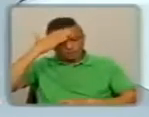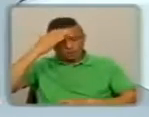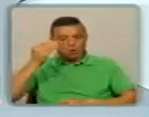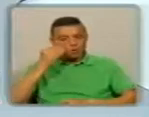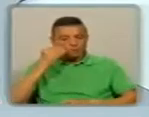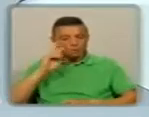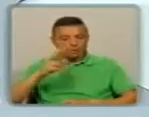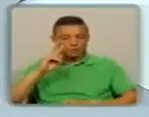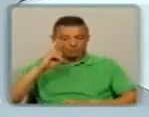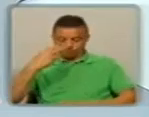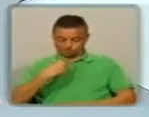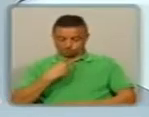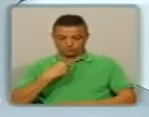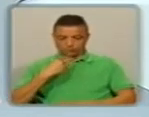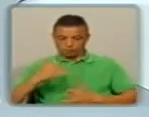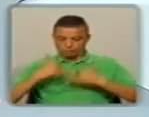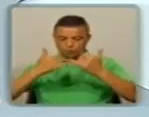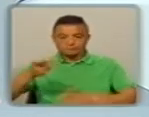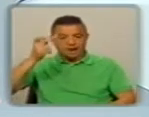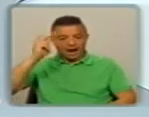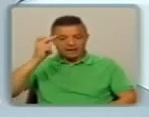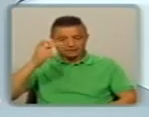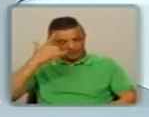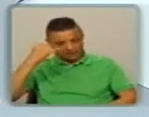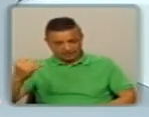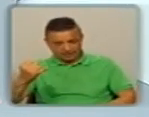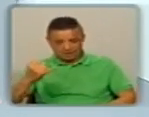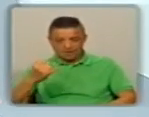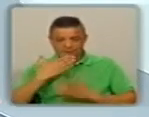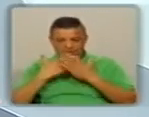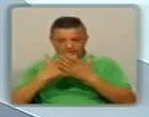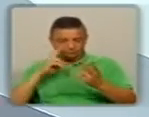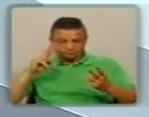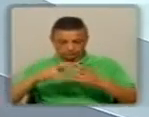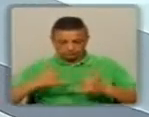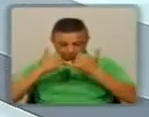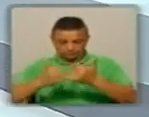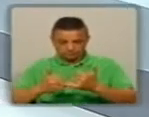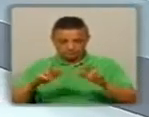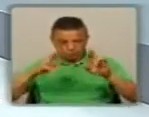olhar para o cérebro nas próximas décadas. Aqui ficam as sugestões. Miguel, até ao próximo domingo.